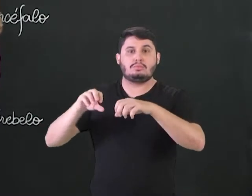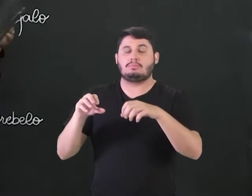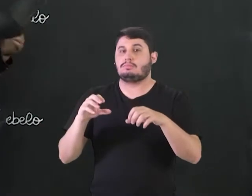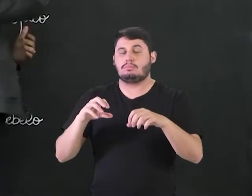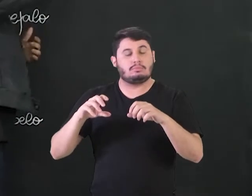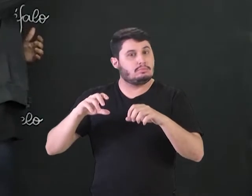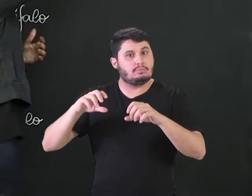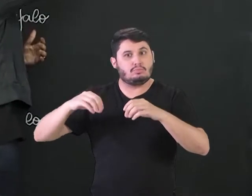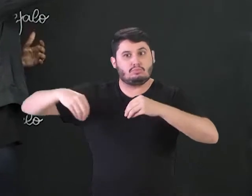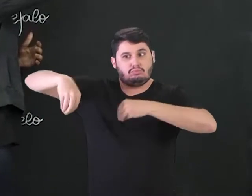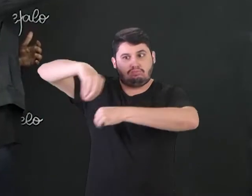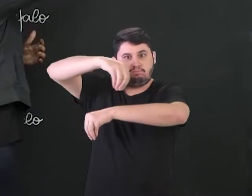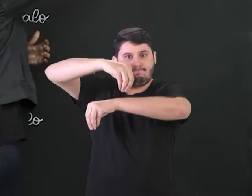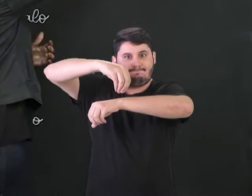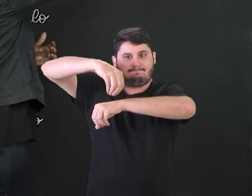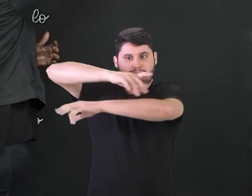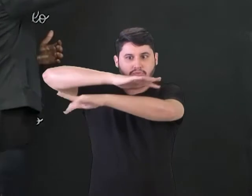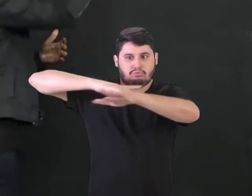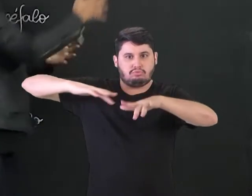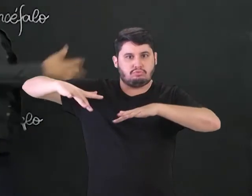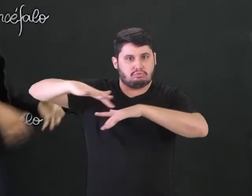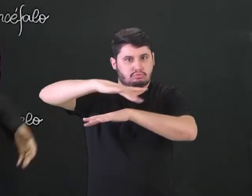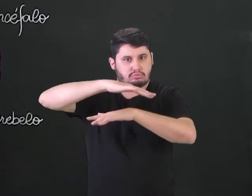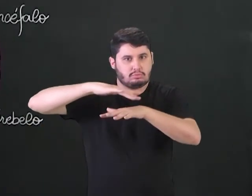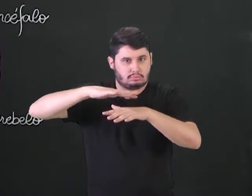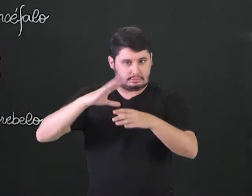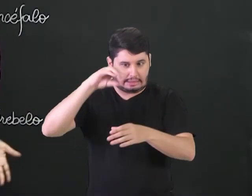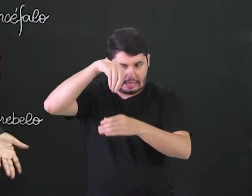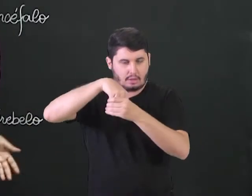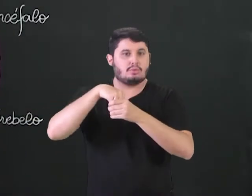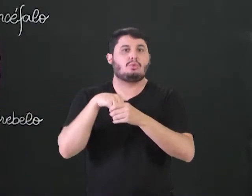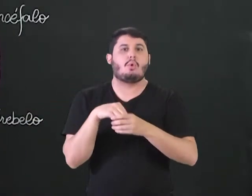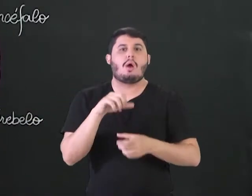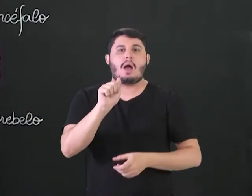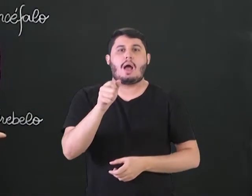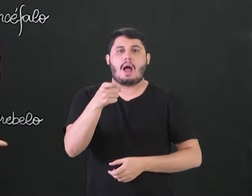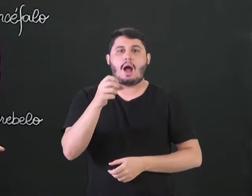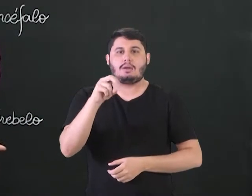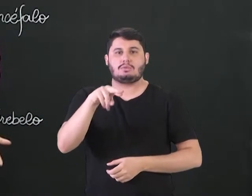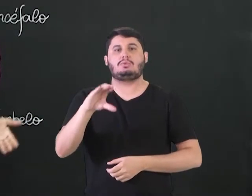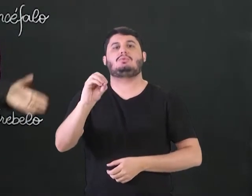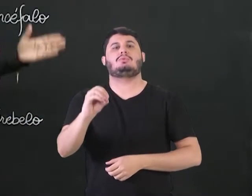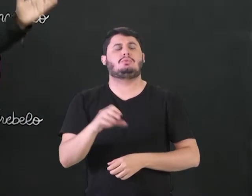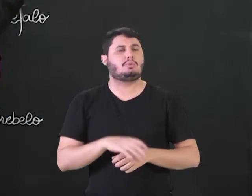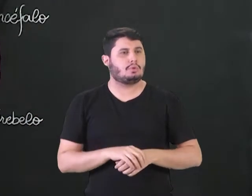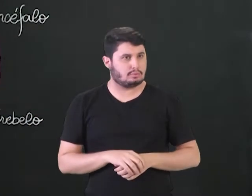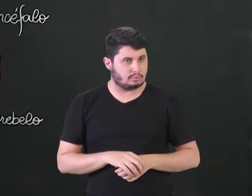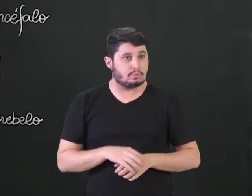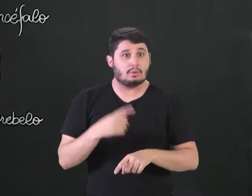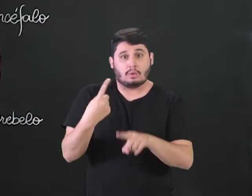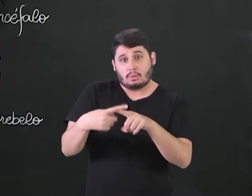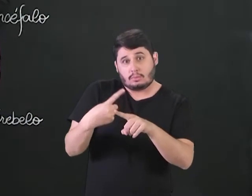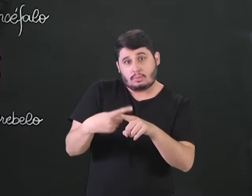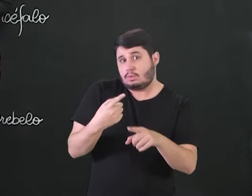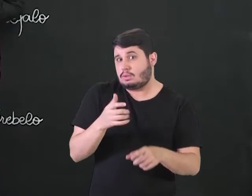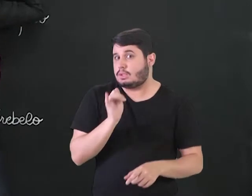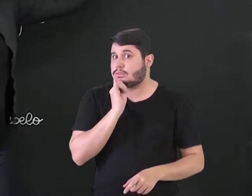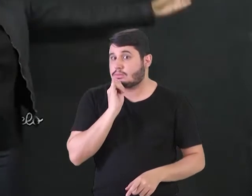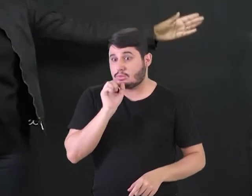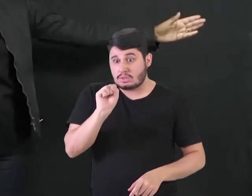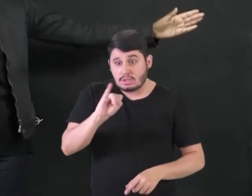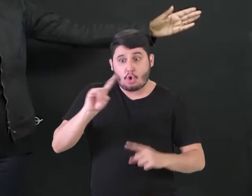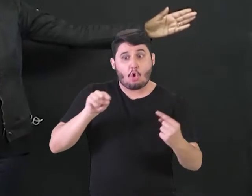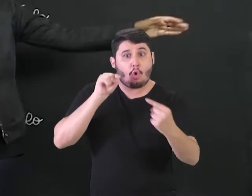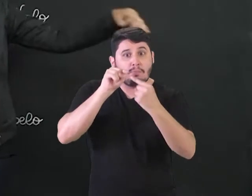degeneração do lipídio que envolve o axônio. Você fala, e daí? E daí? Que se há o propósito é